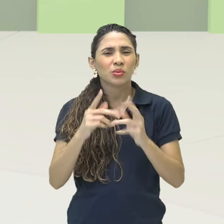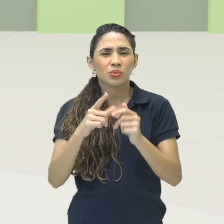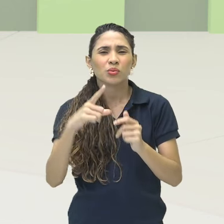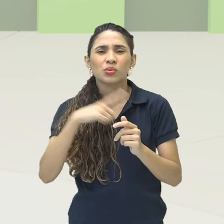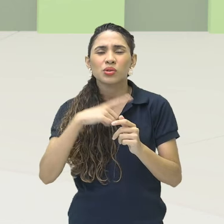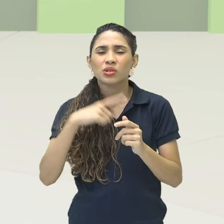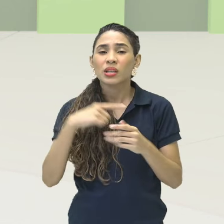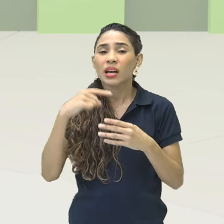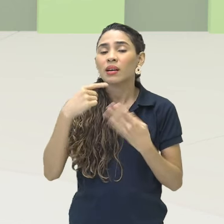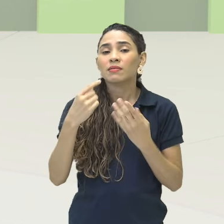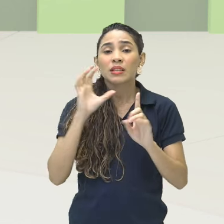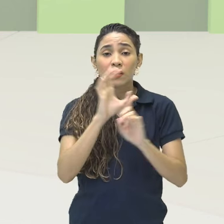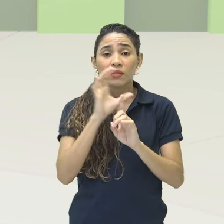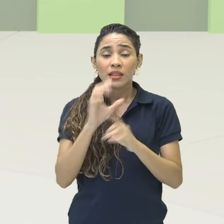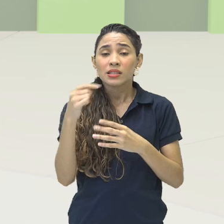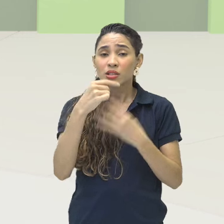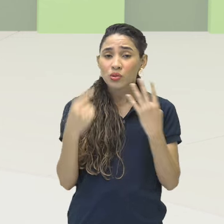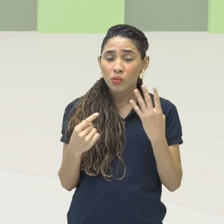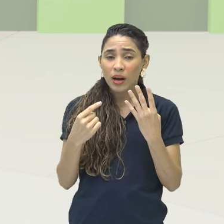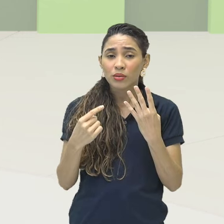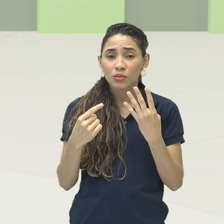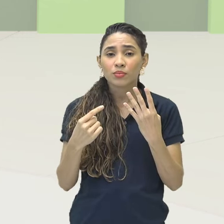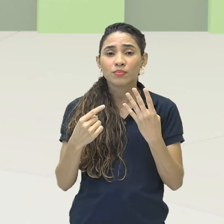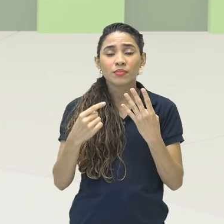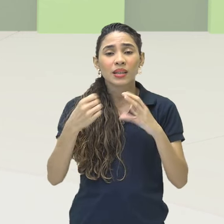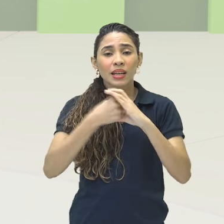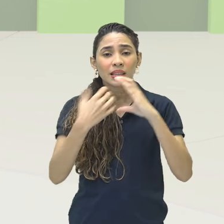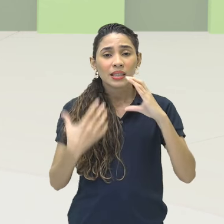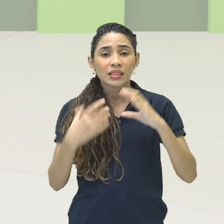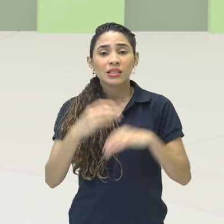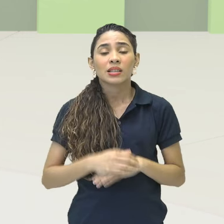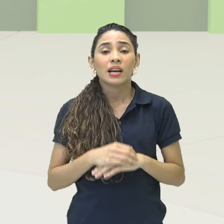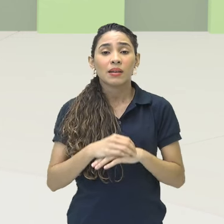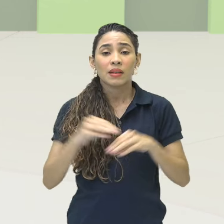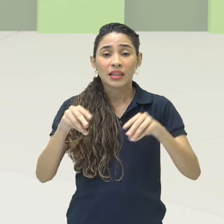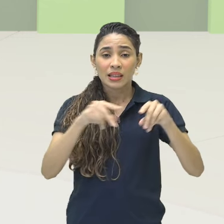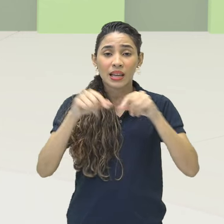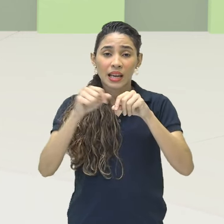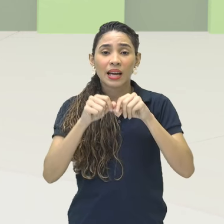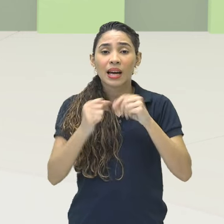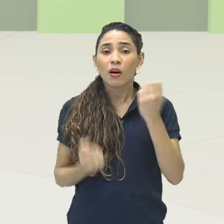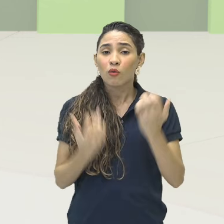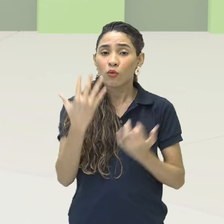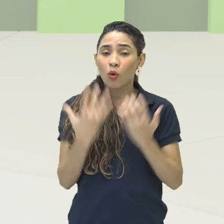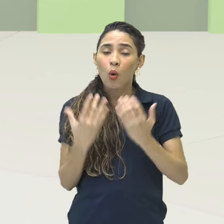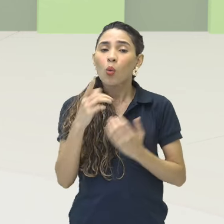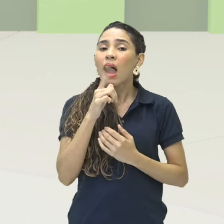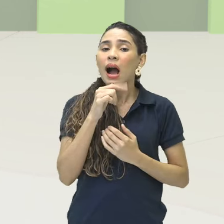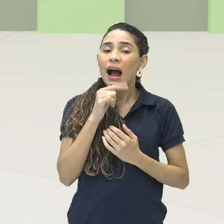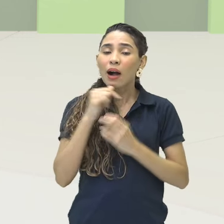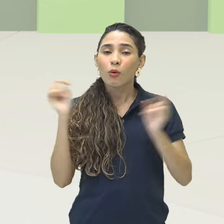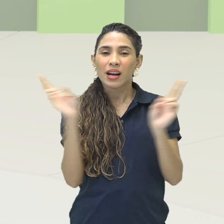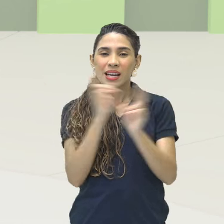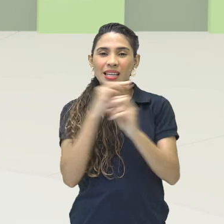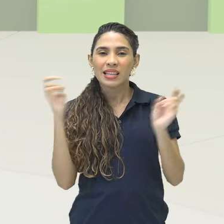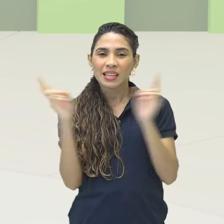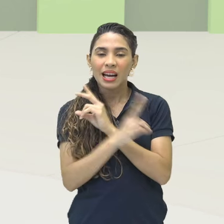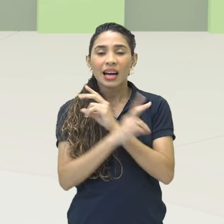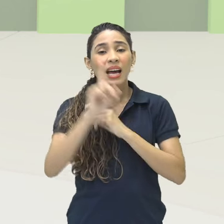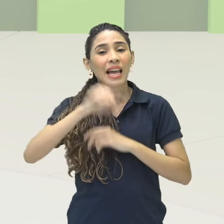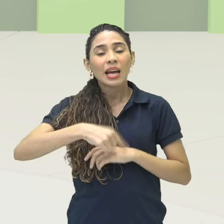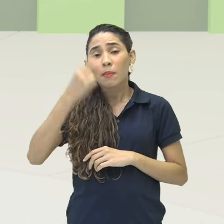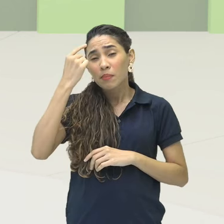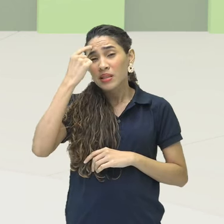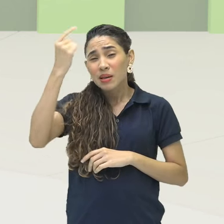de 4 elementos, que ele considerava 4 elementos: terra, fogo, água e ar, né? Esse